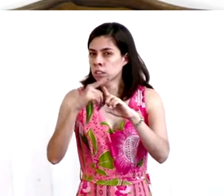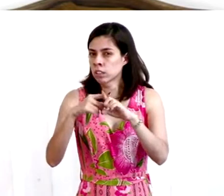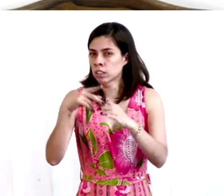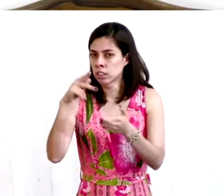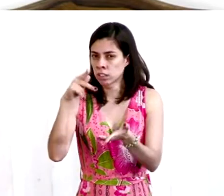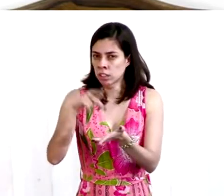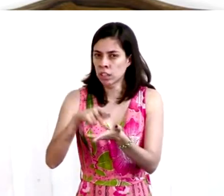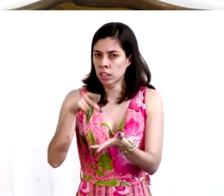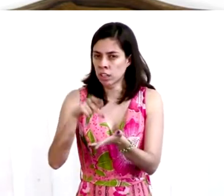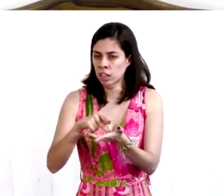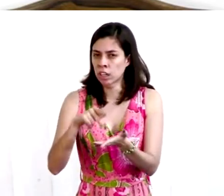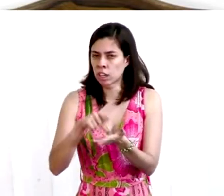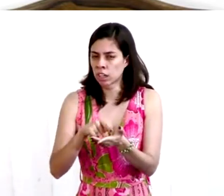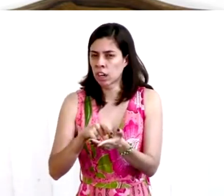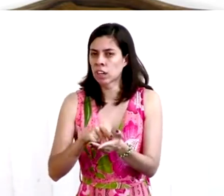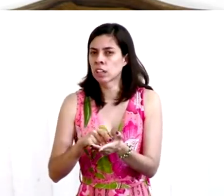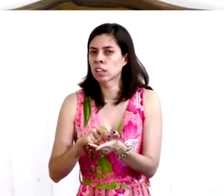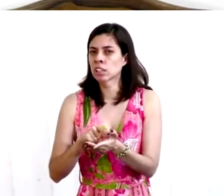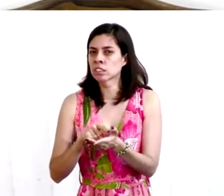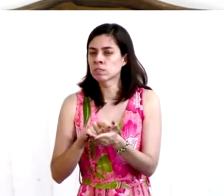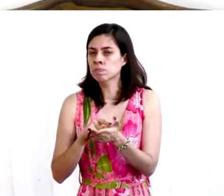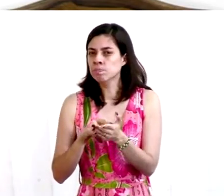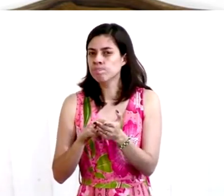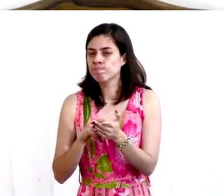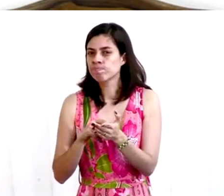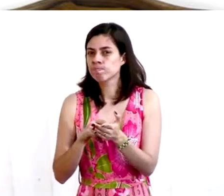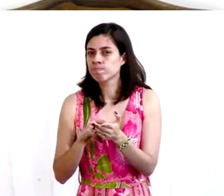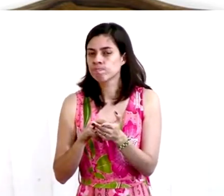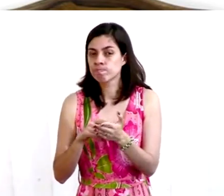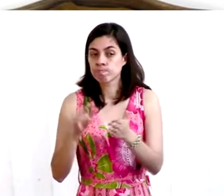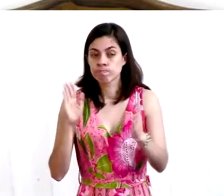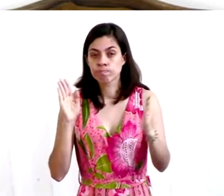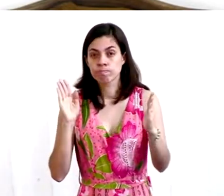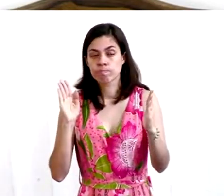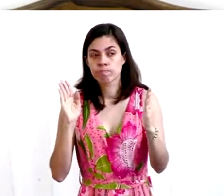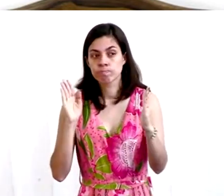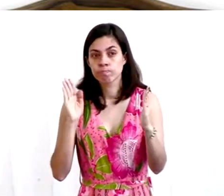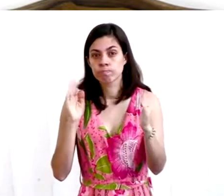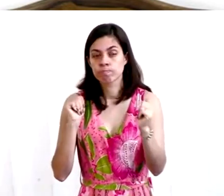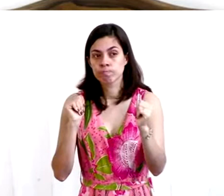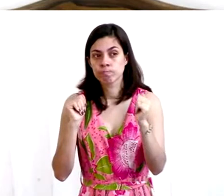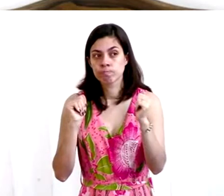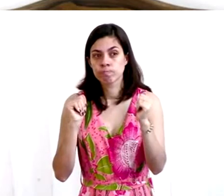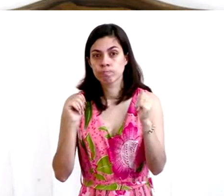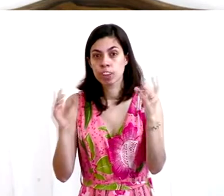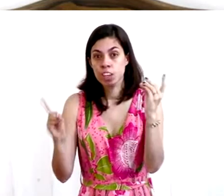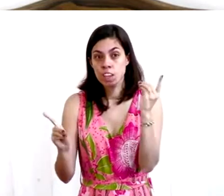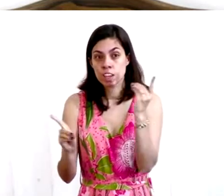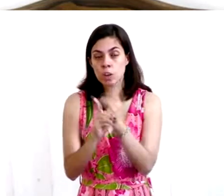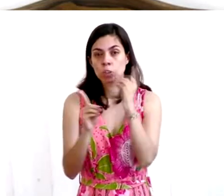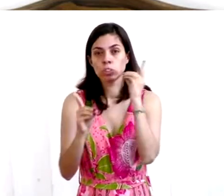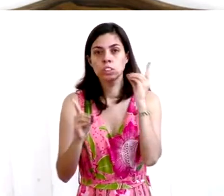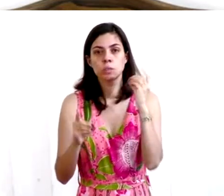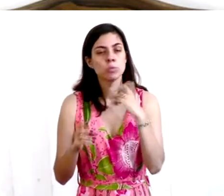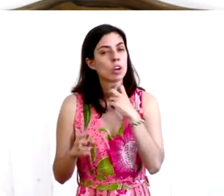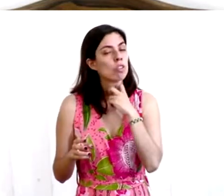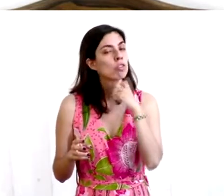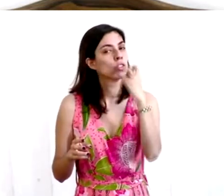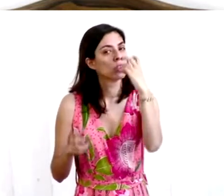reformada, sem ter contato com esse Deus. E eu quero começar então nos primeiros versículos aqui